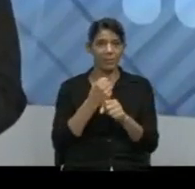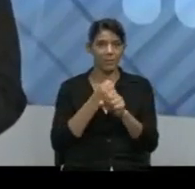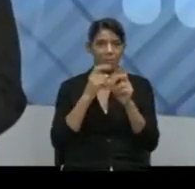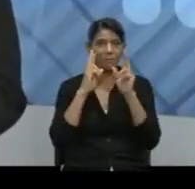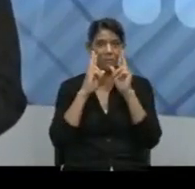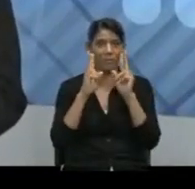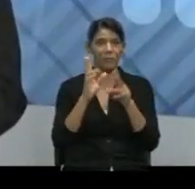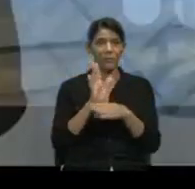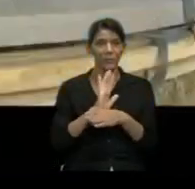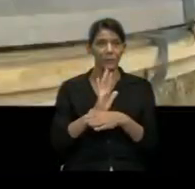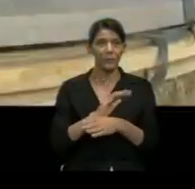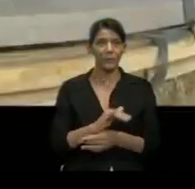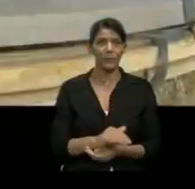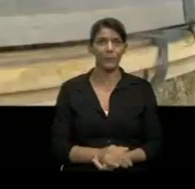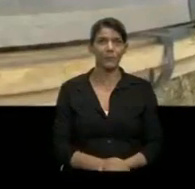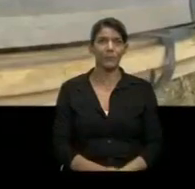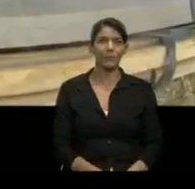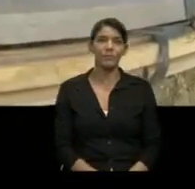lá?